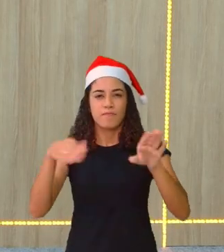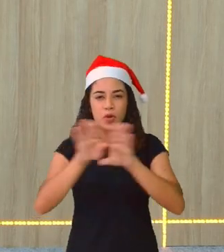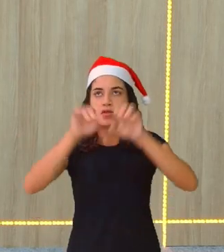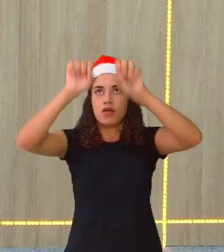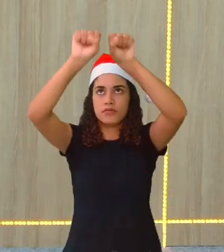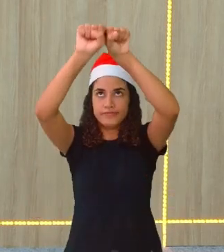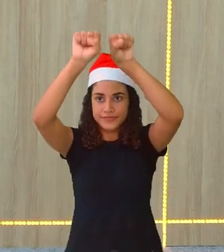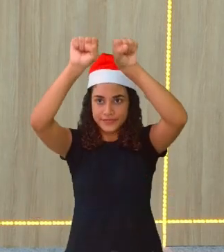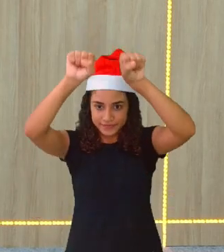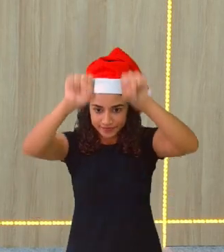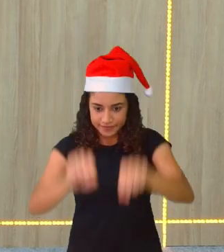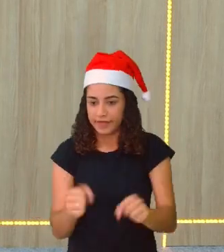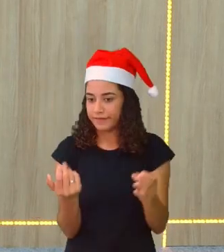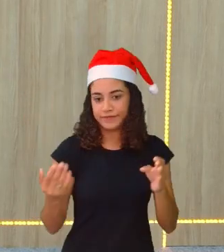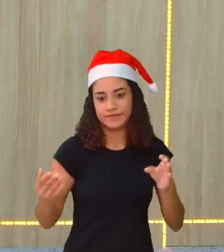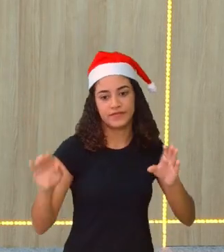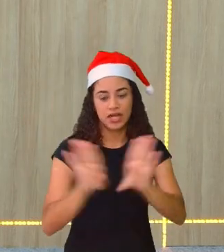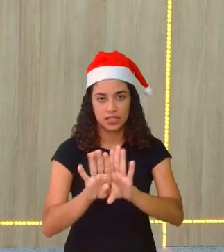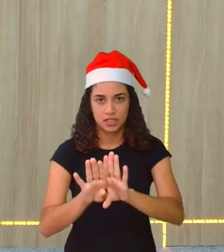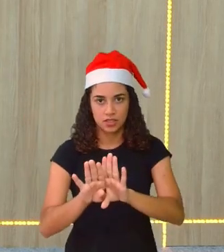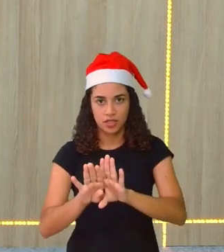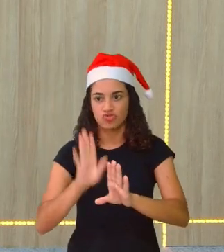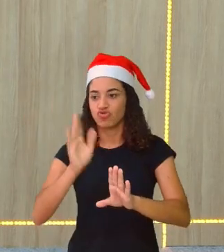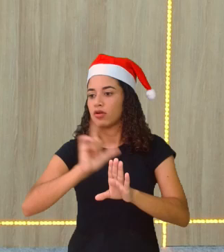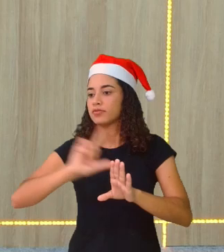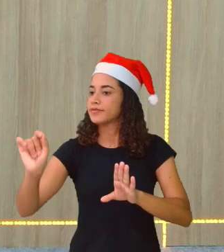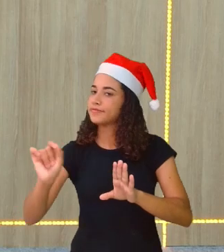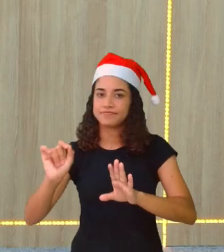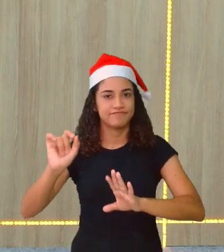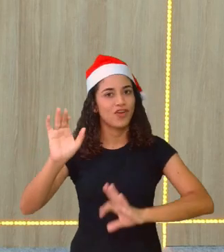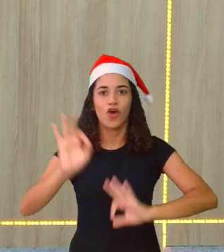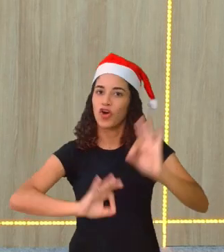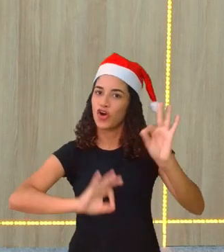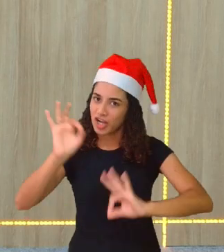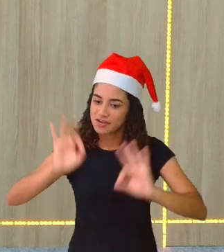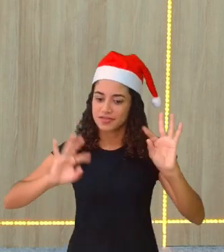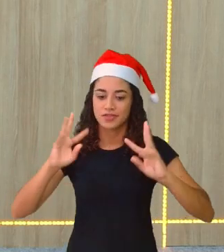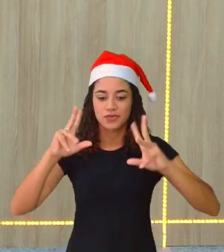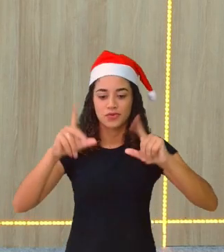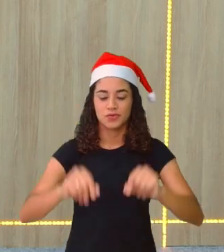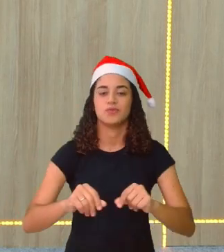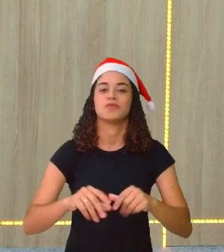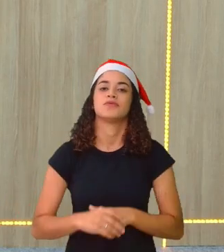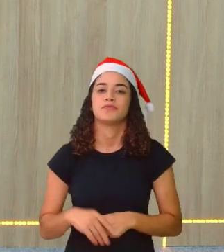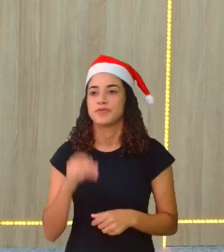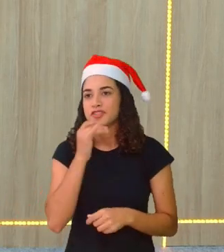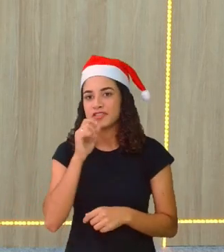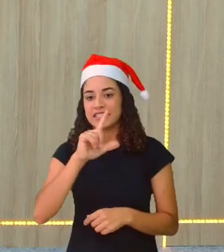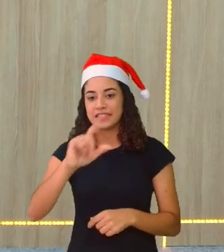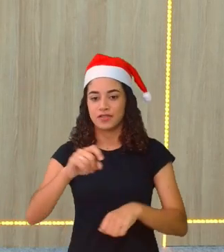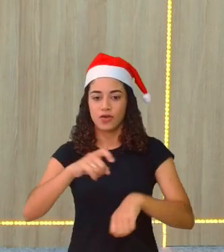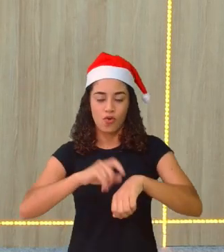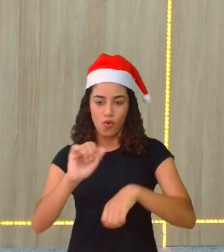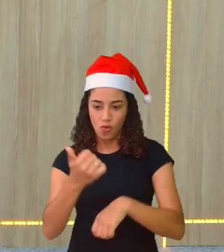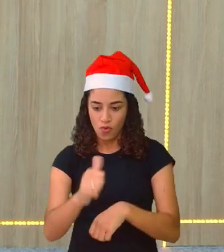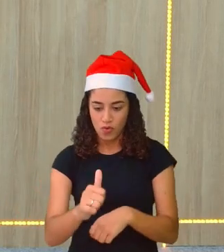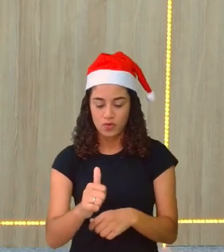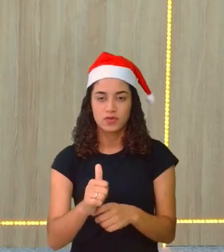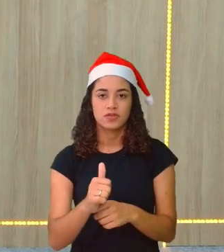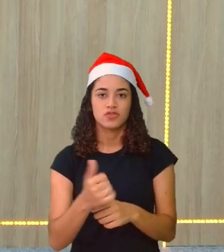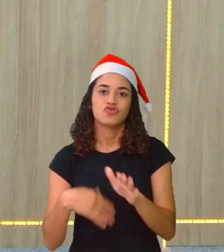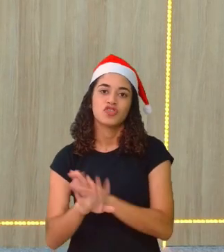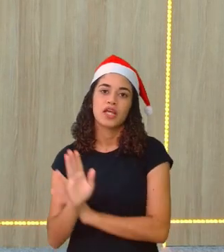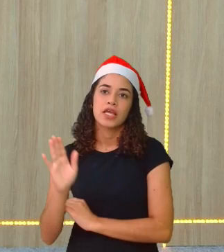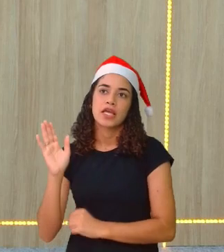balanço, organizar a loja para ela abrir no outro dia. Então, se a pessoa larga às 11, não vai conseguir chegar em casa antes da